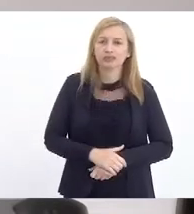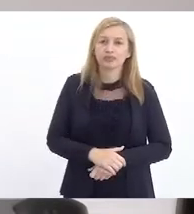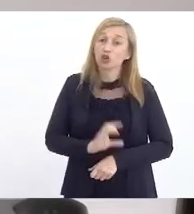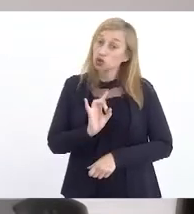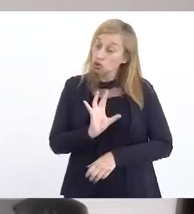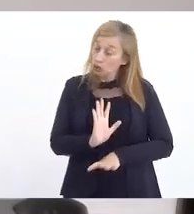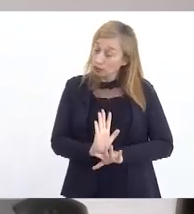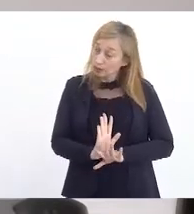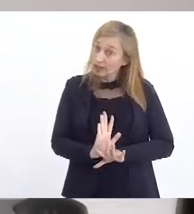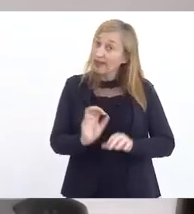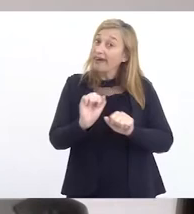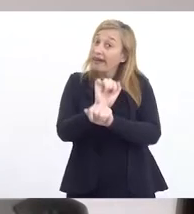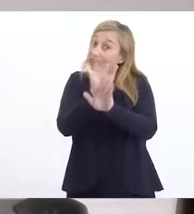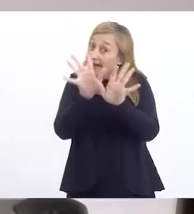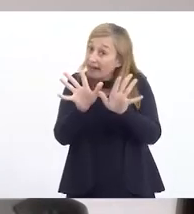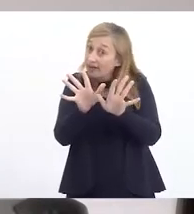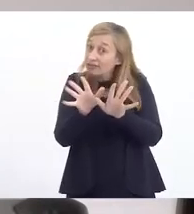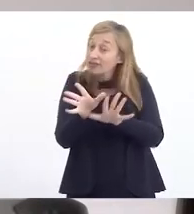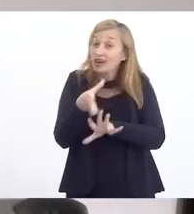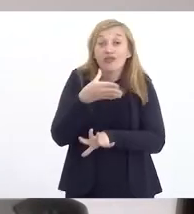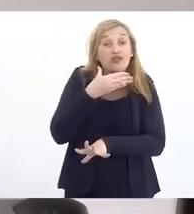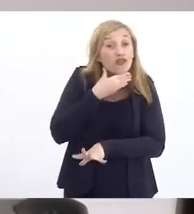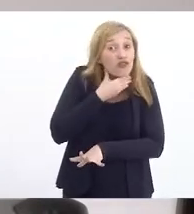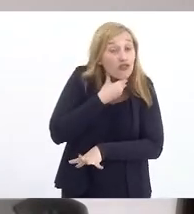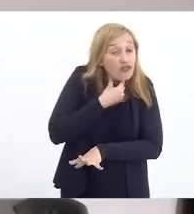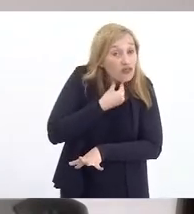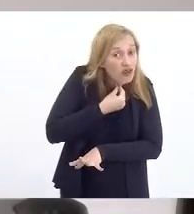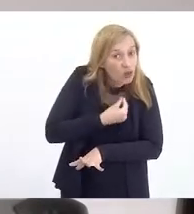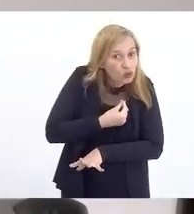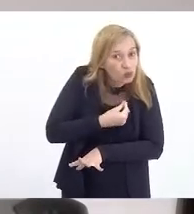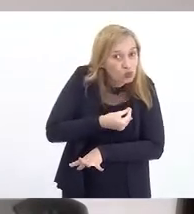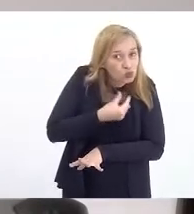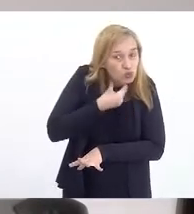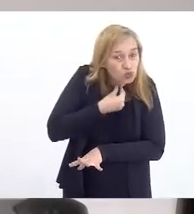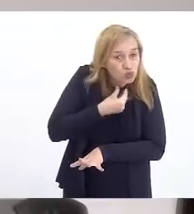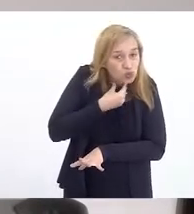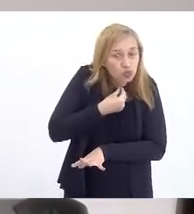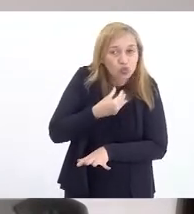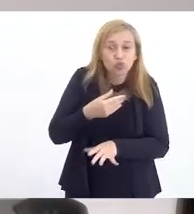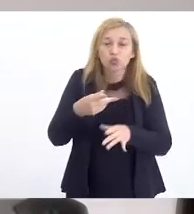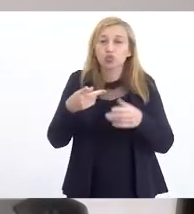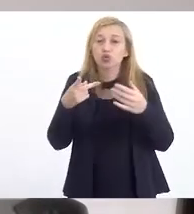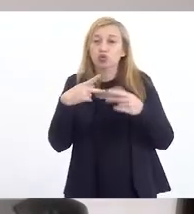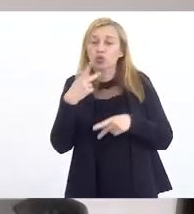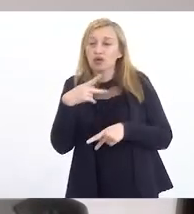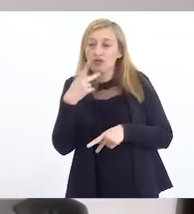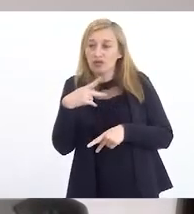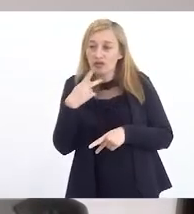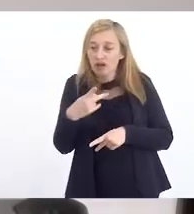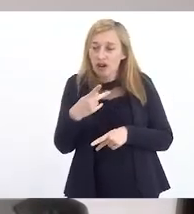É claro que é falso o discurso que hoje reina